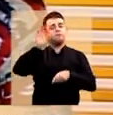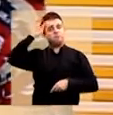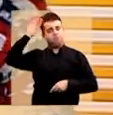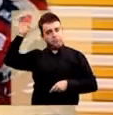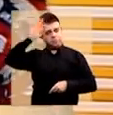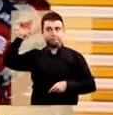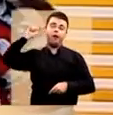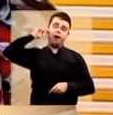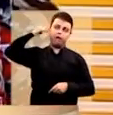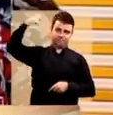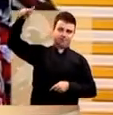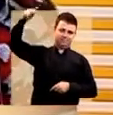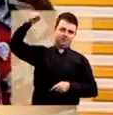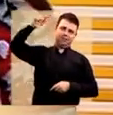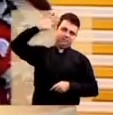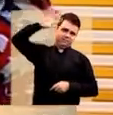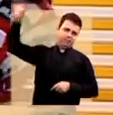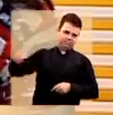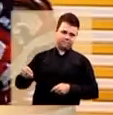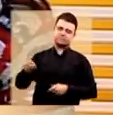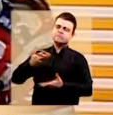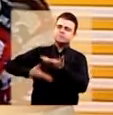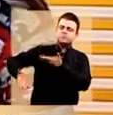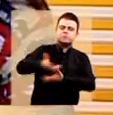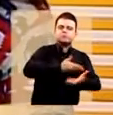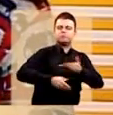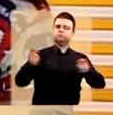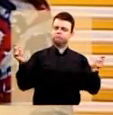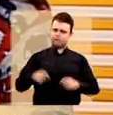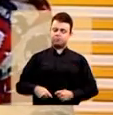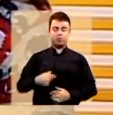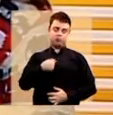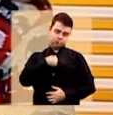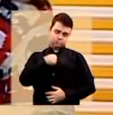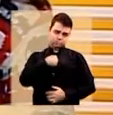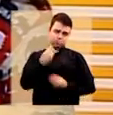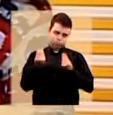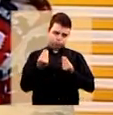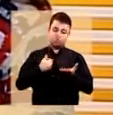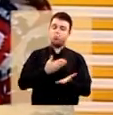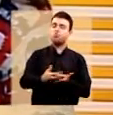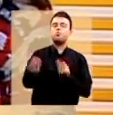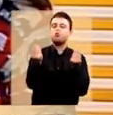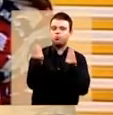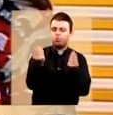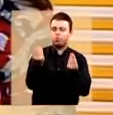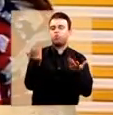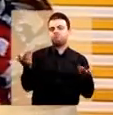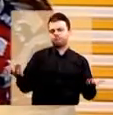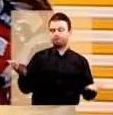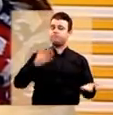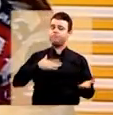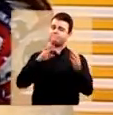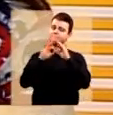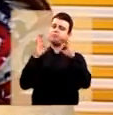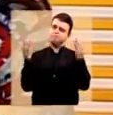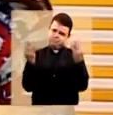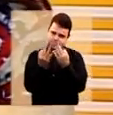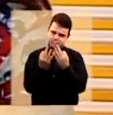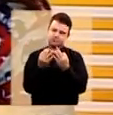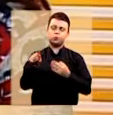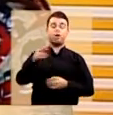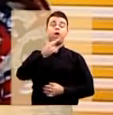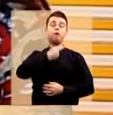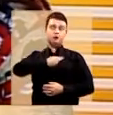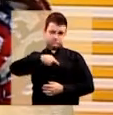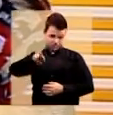de filosofias africanas, né? Como falei, nessa pluralidade. E eu iniciei na cultura através da minha